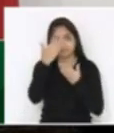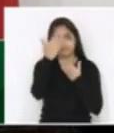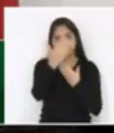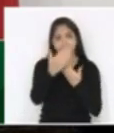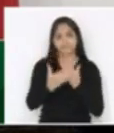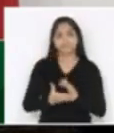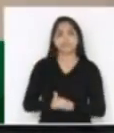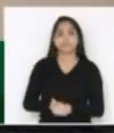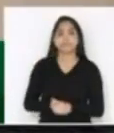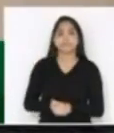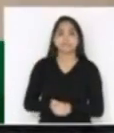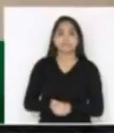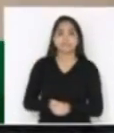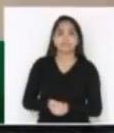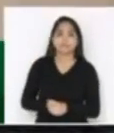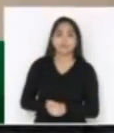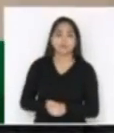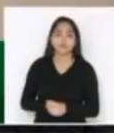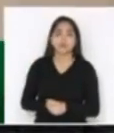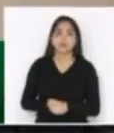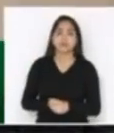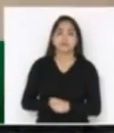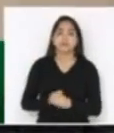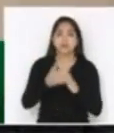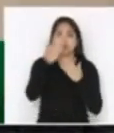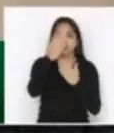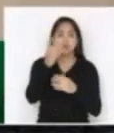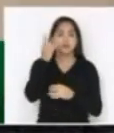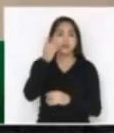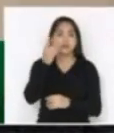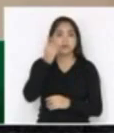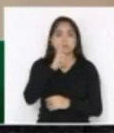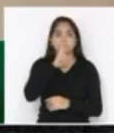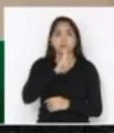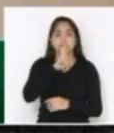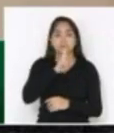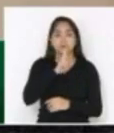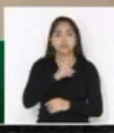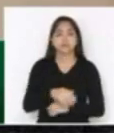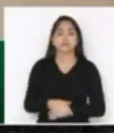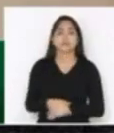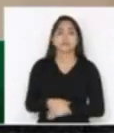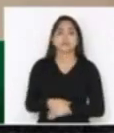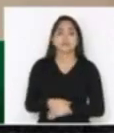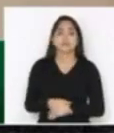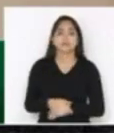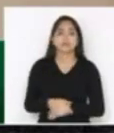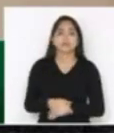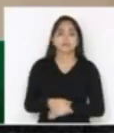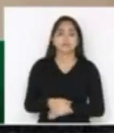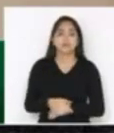todos. Muito obrigada, senhor deputado Rodrigo Minotto, que